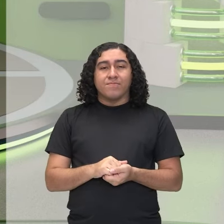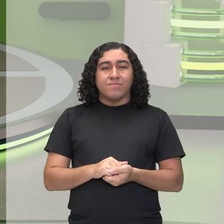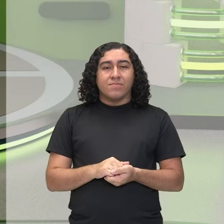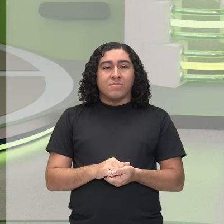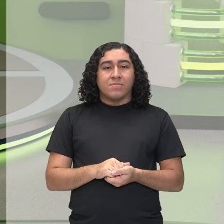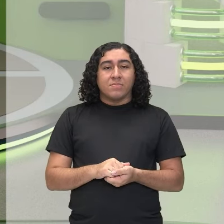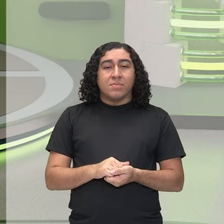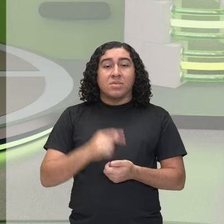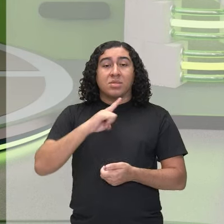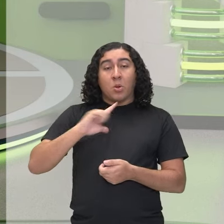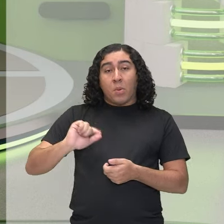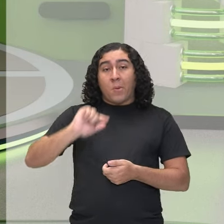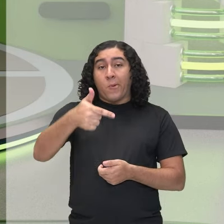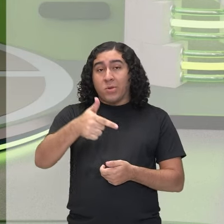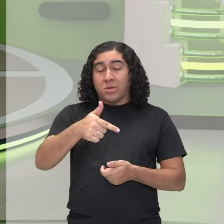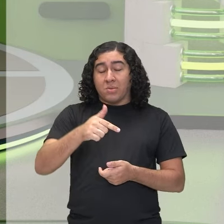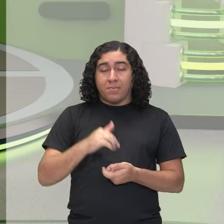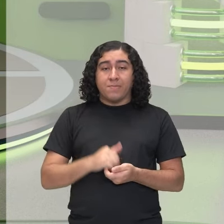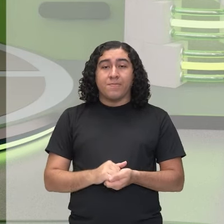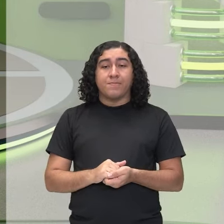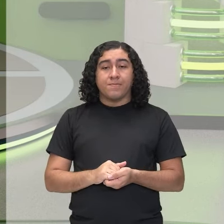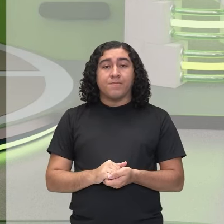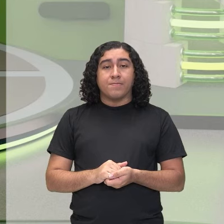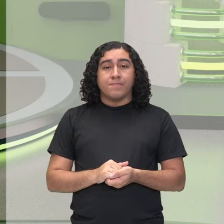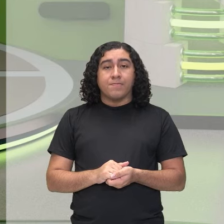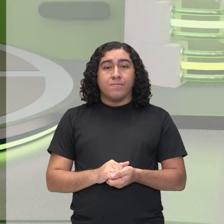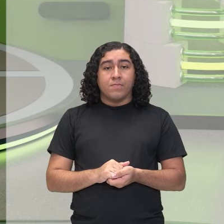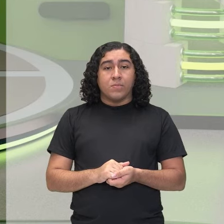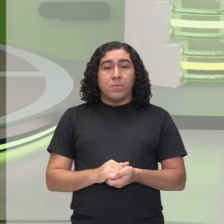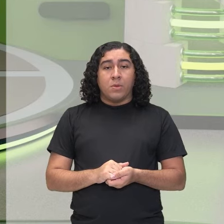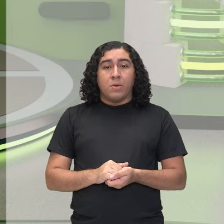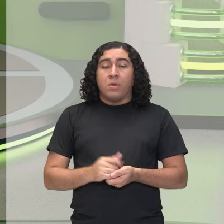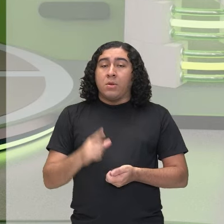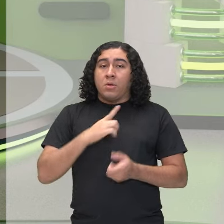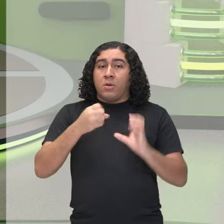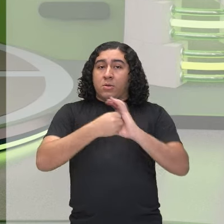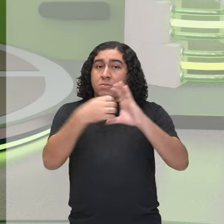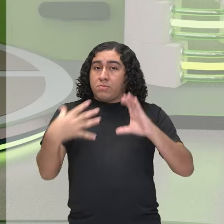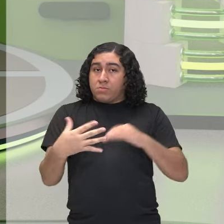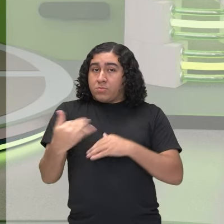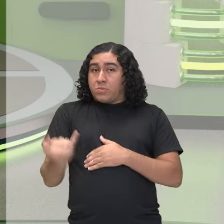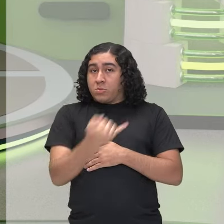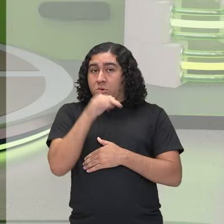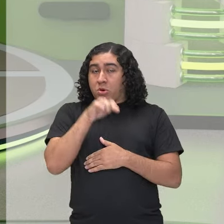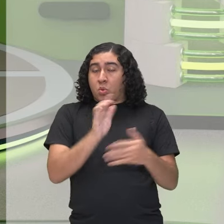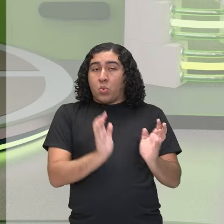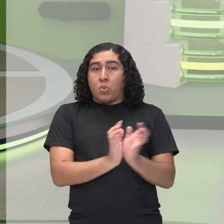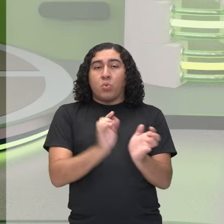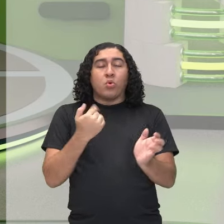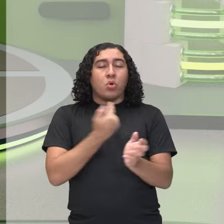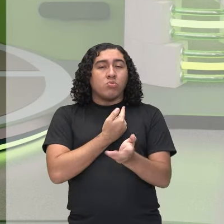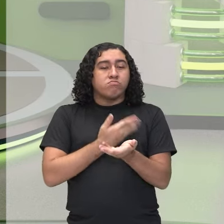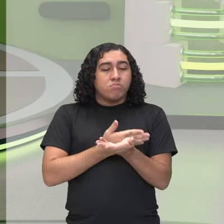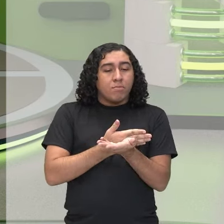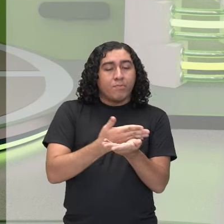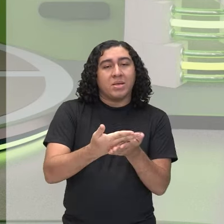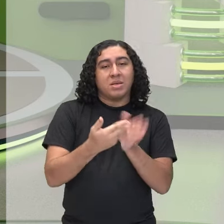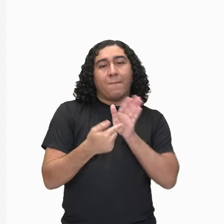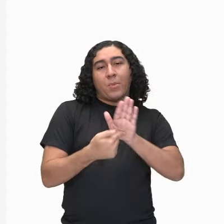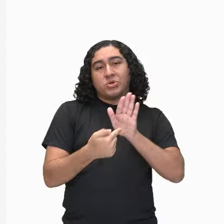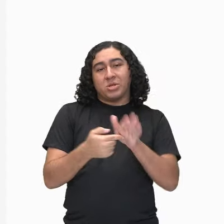outra situação. Tem características importantíssimas dentro desse grupo que a gente vai começar a apresentar